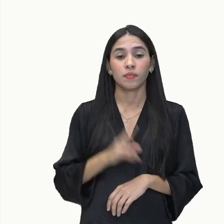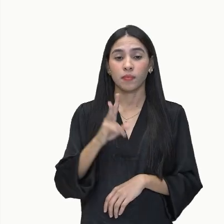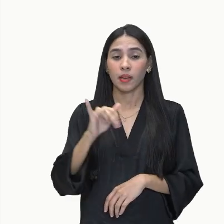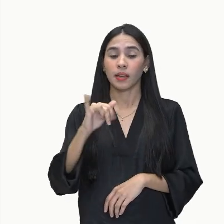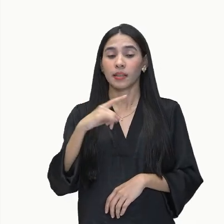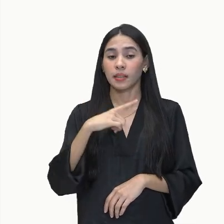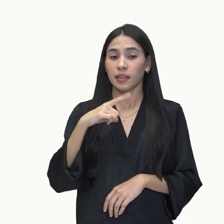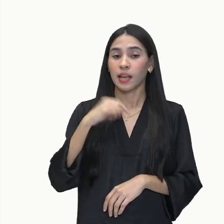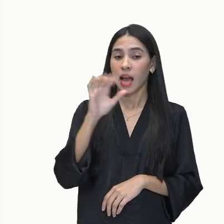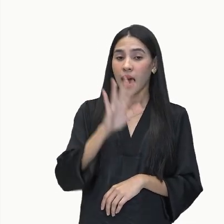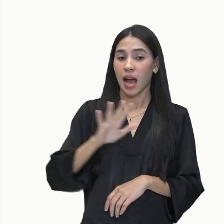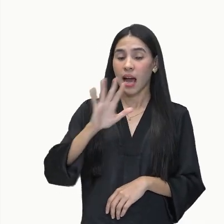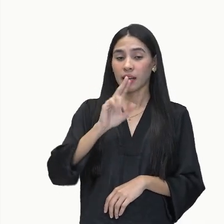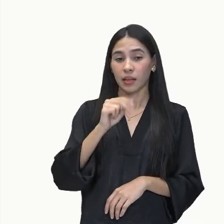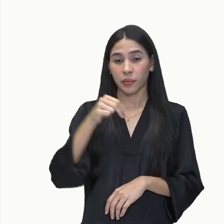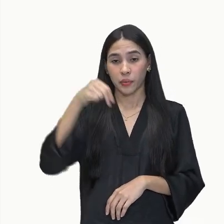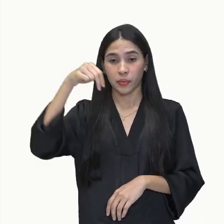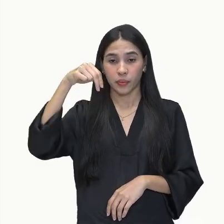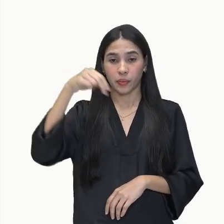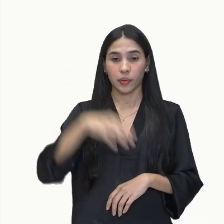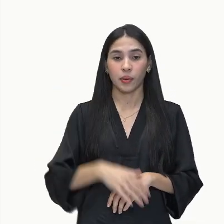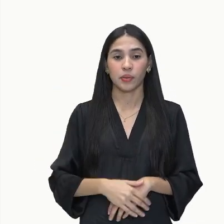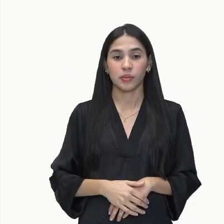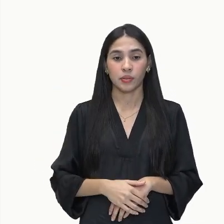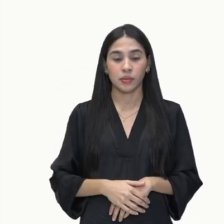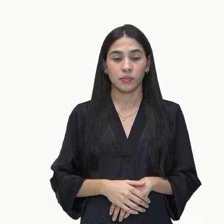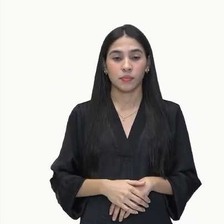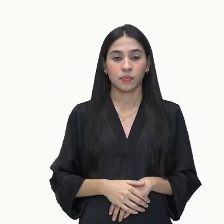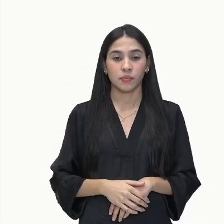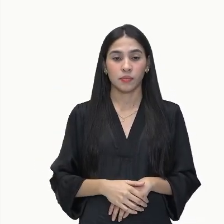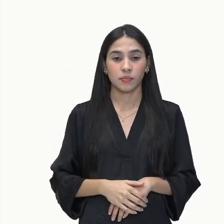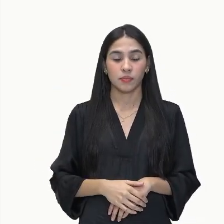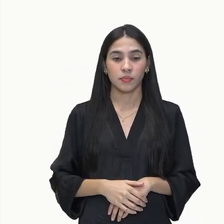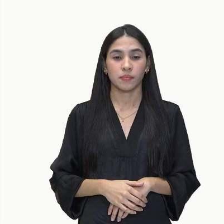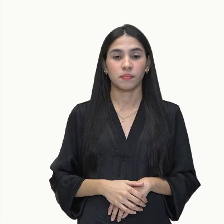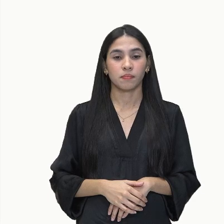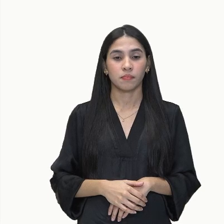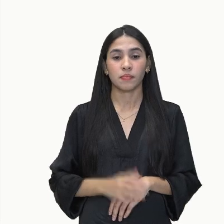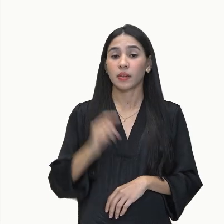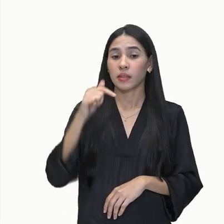região Norte, né, com em torno de